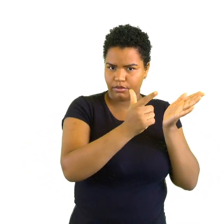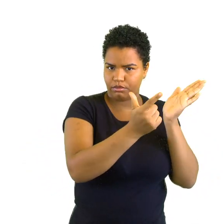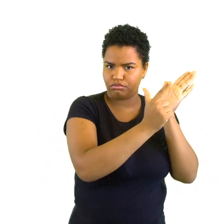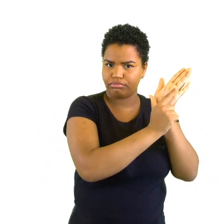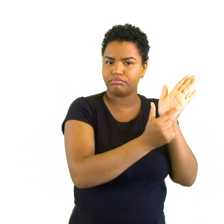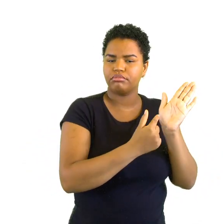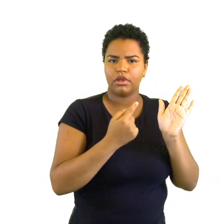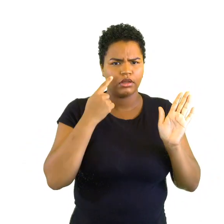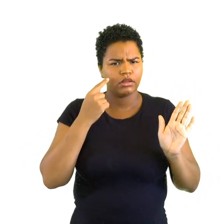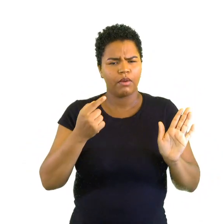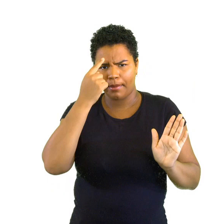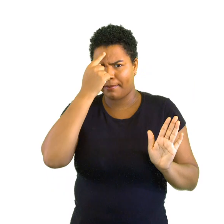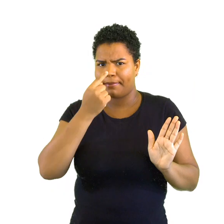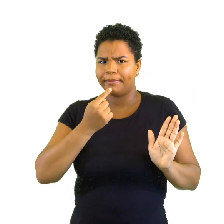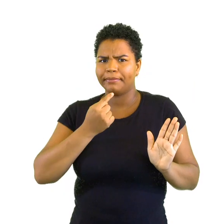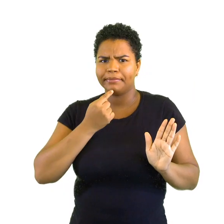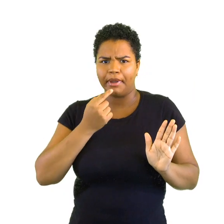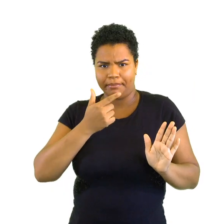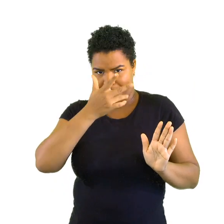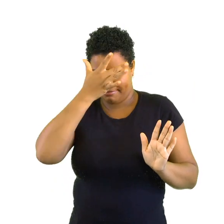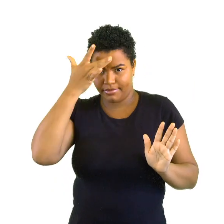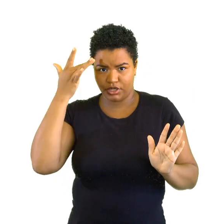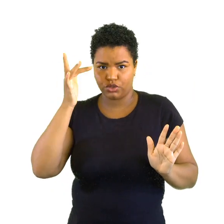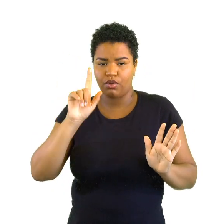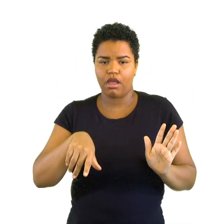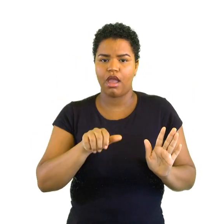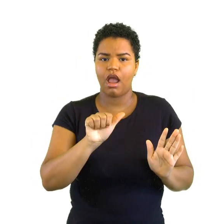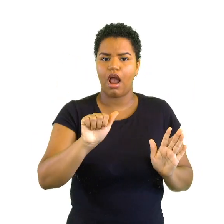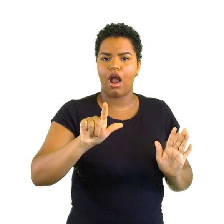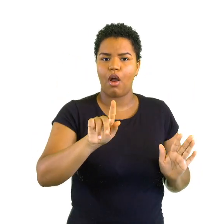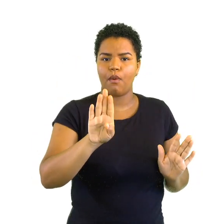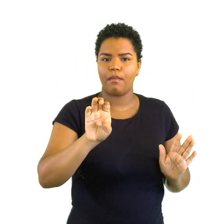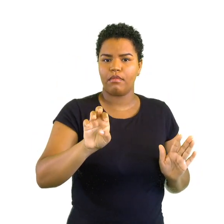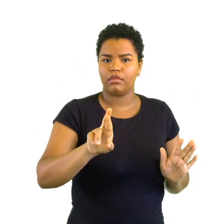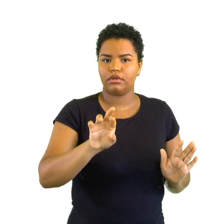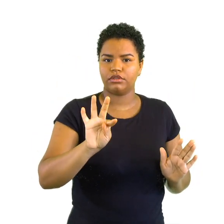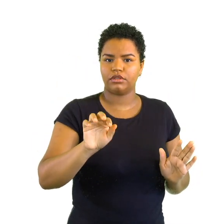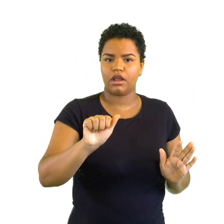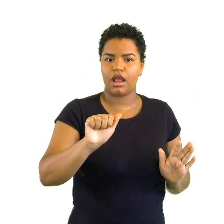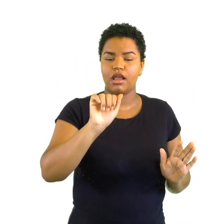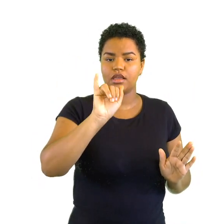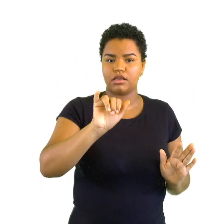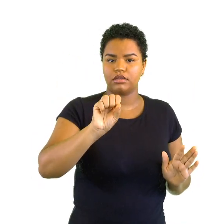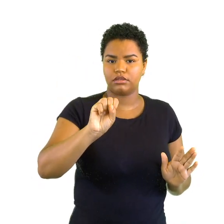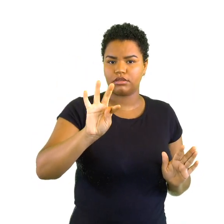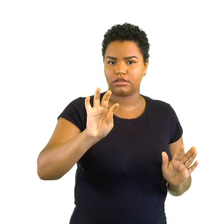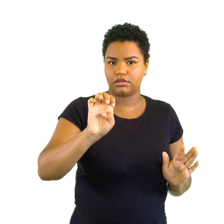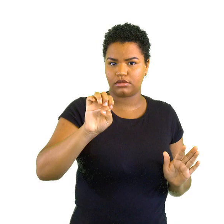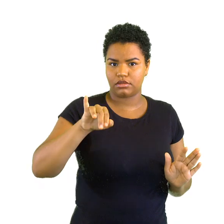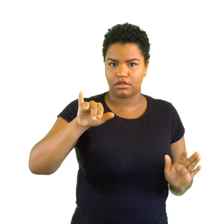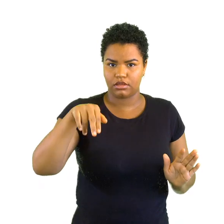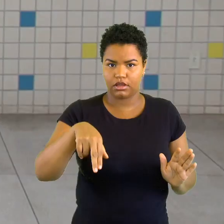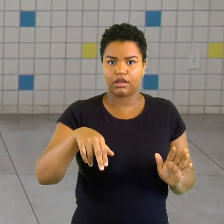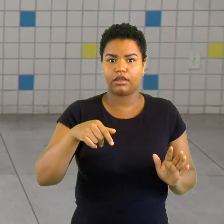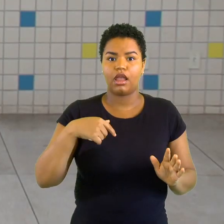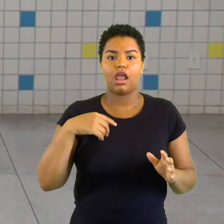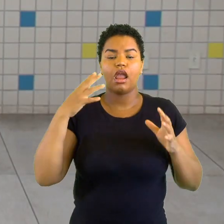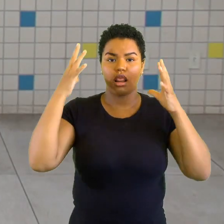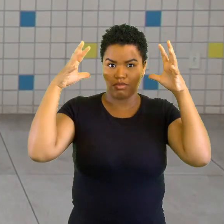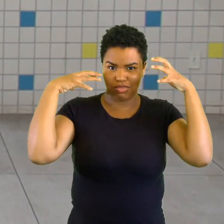figurando essa capa é Albert Einstein, um dos mais notáveis e conhecidos físicos, né, do